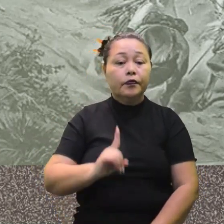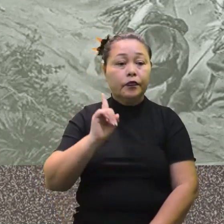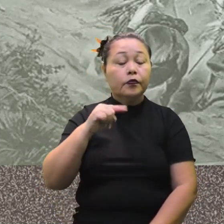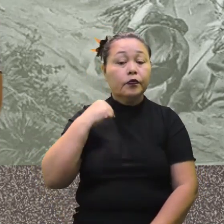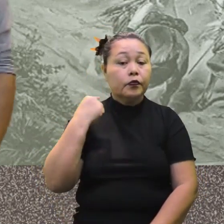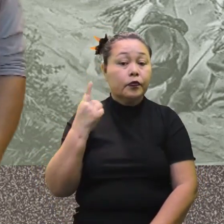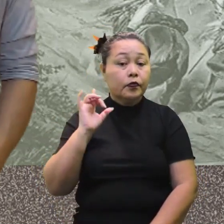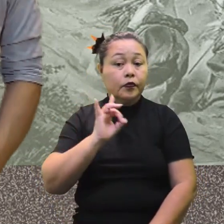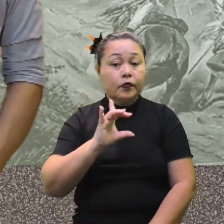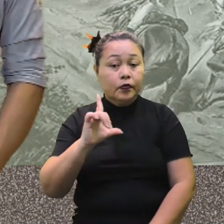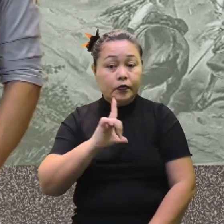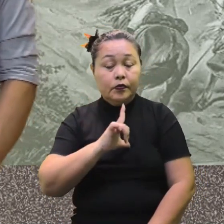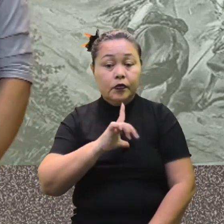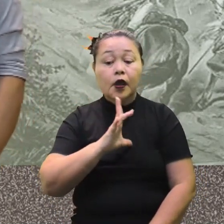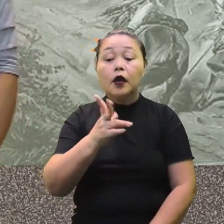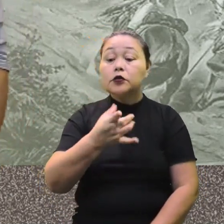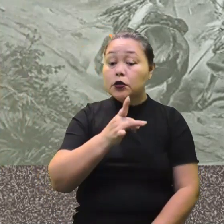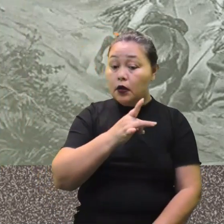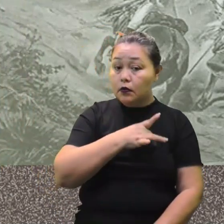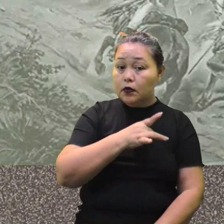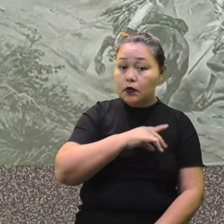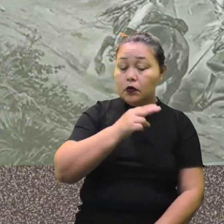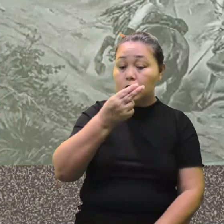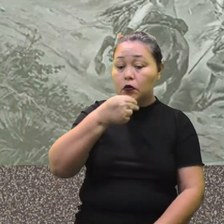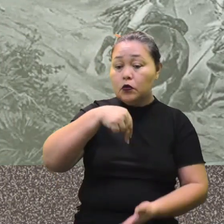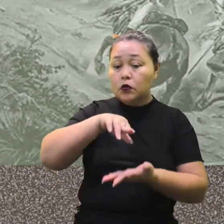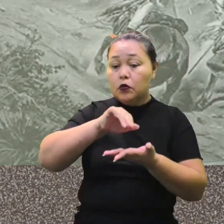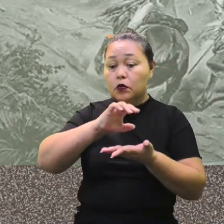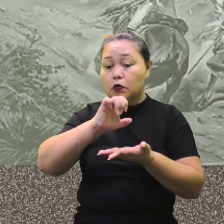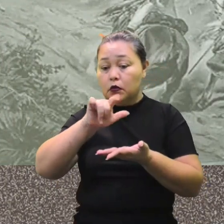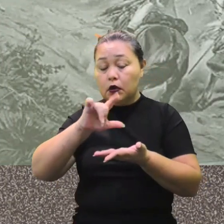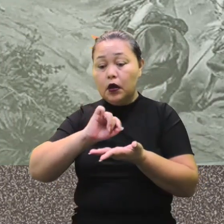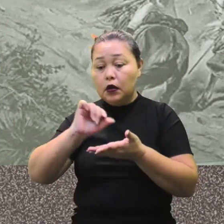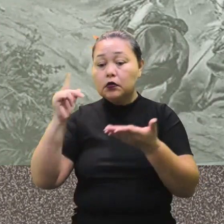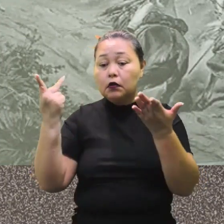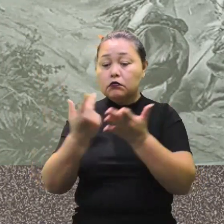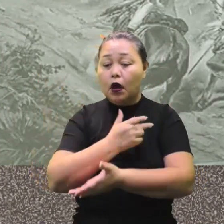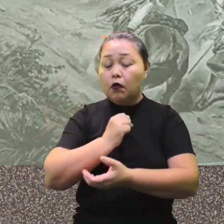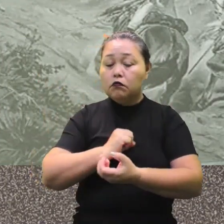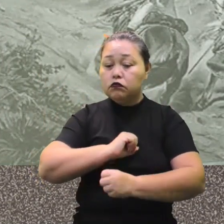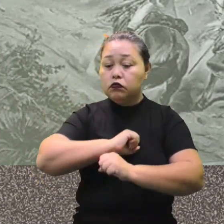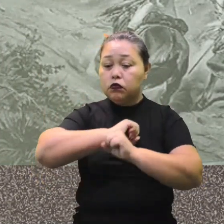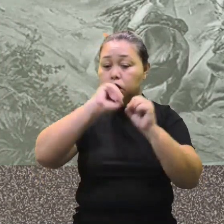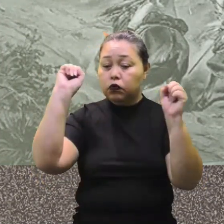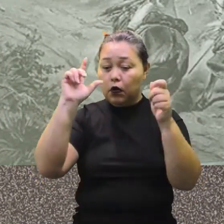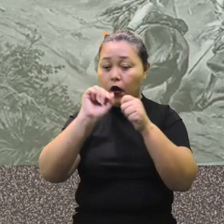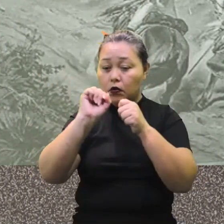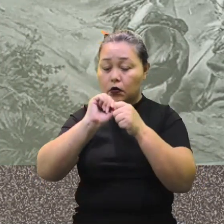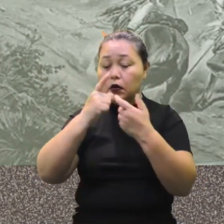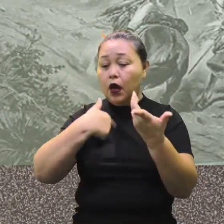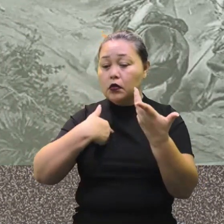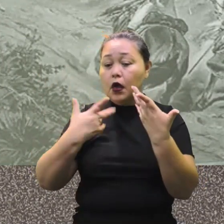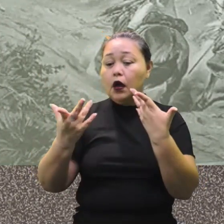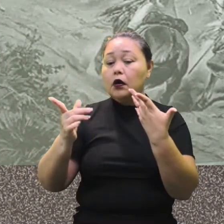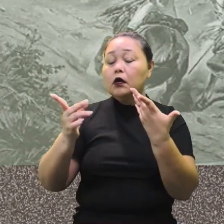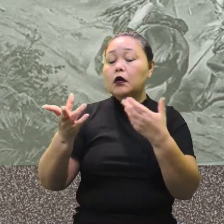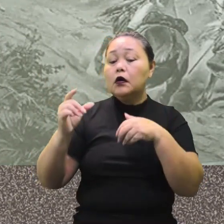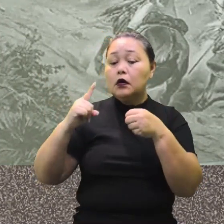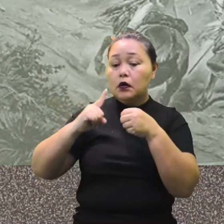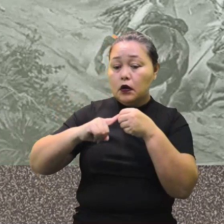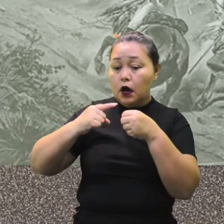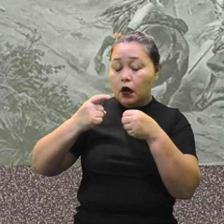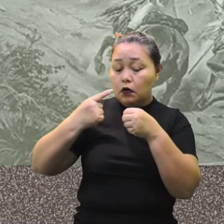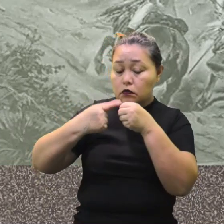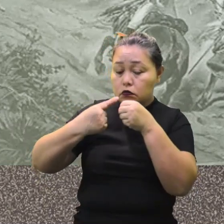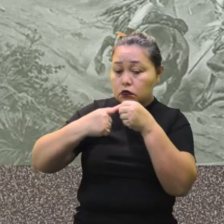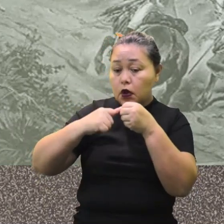Só que a gente tem medo da energia nuclear por causa do acidente de Chernobyl, né? acidente de Chernobyl. Aqui nós temos em Angra